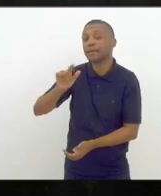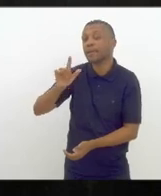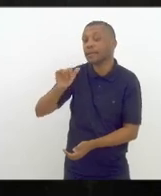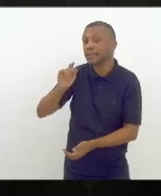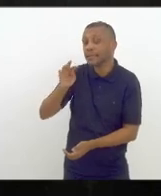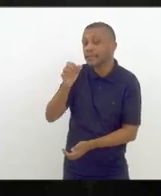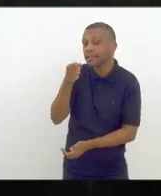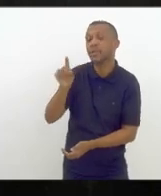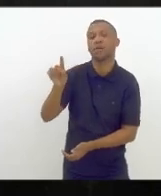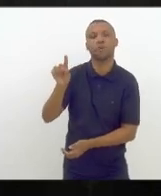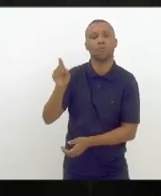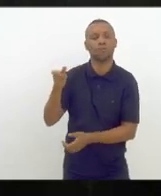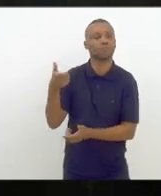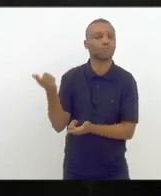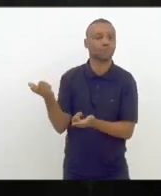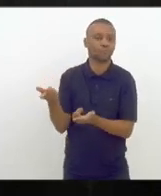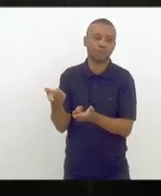lá